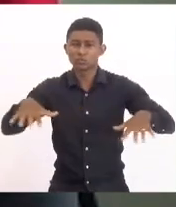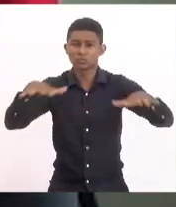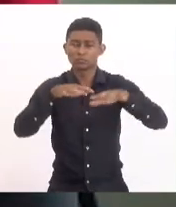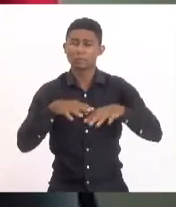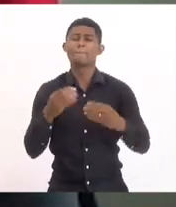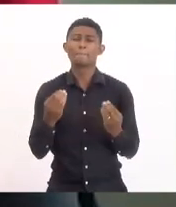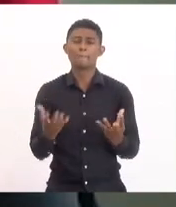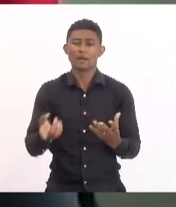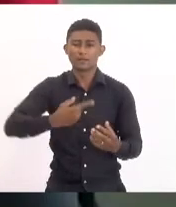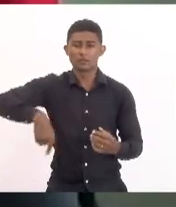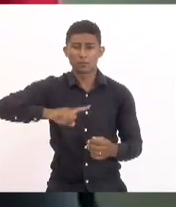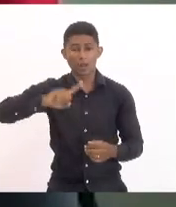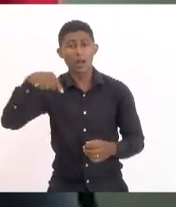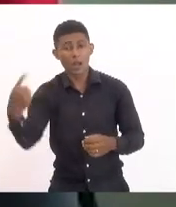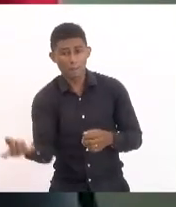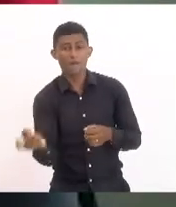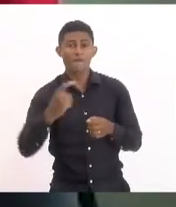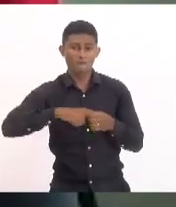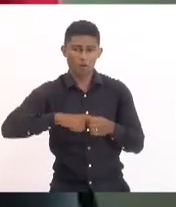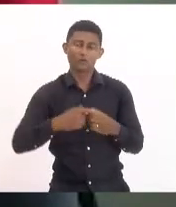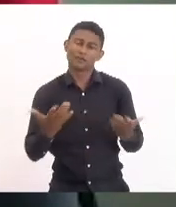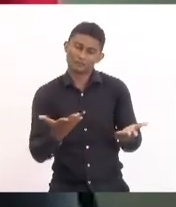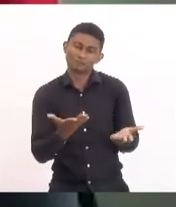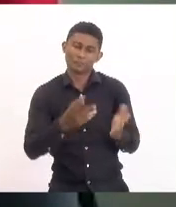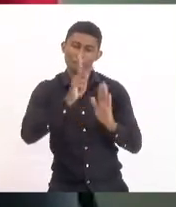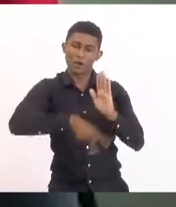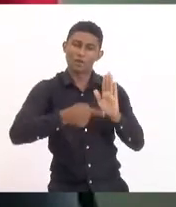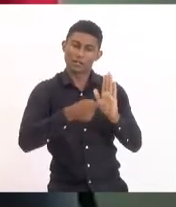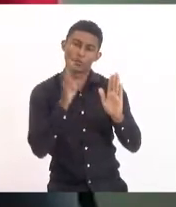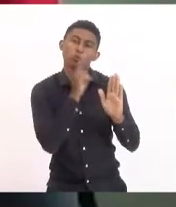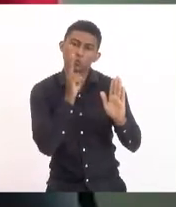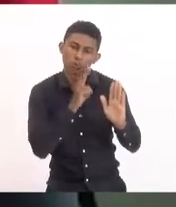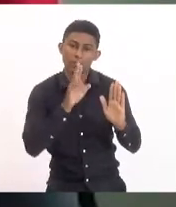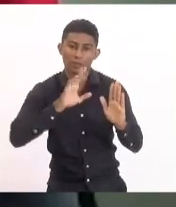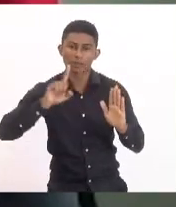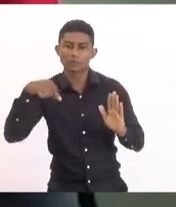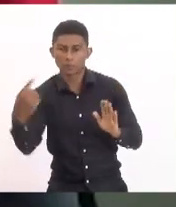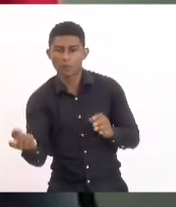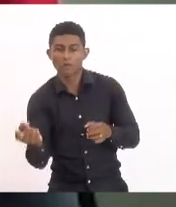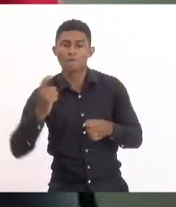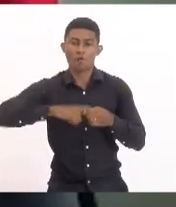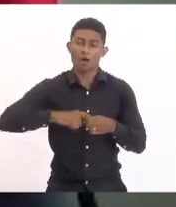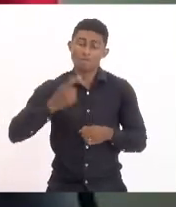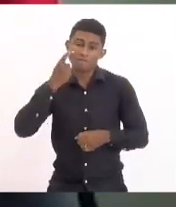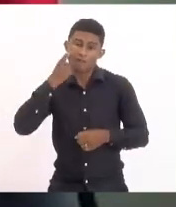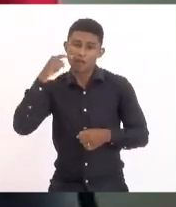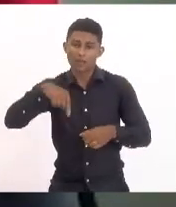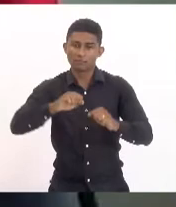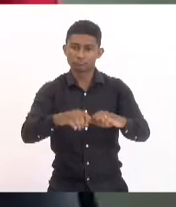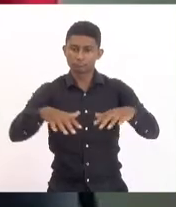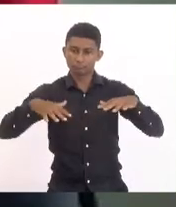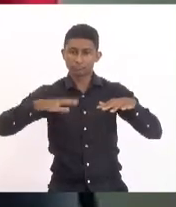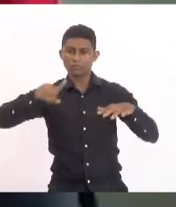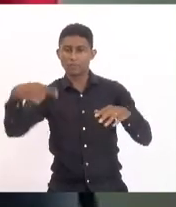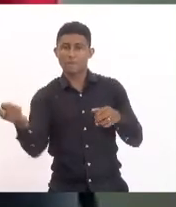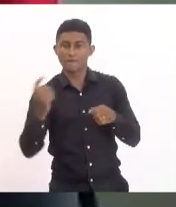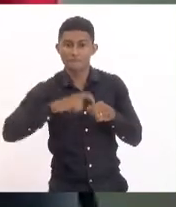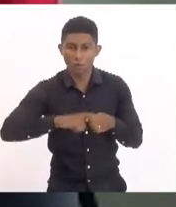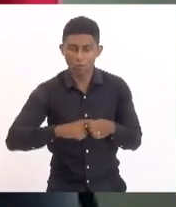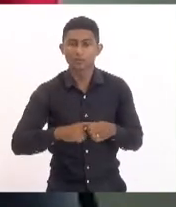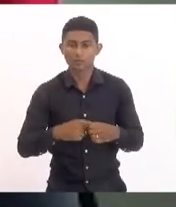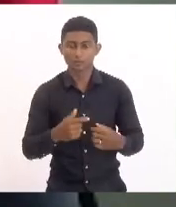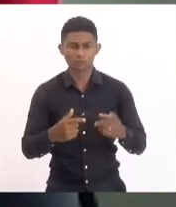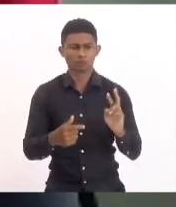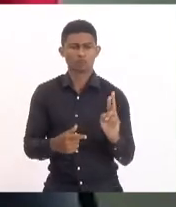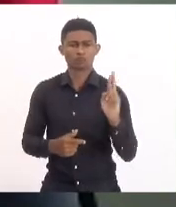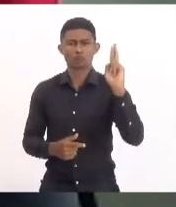momento, voltar, ele está em caráter de urgência, né, mas voltar após essa audiência pública, capitaneada pela